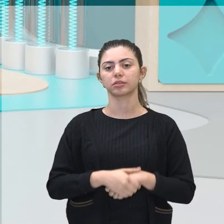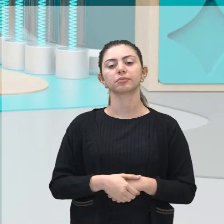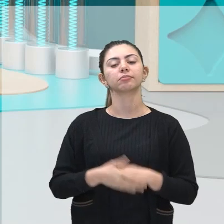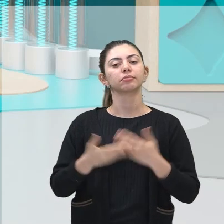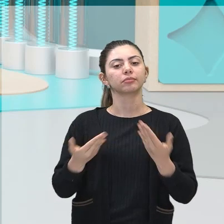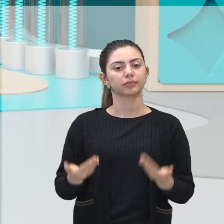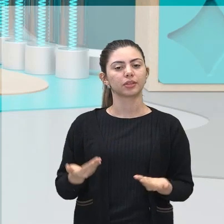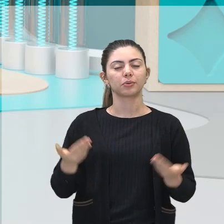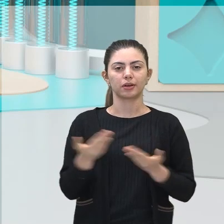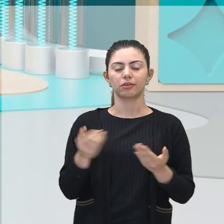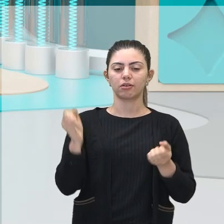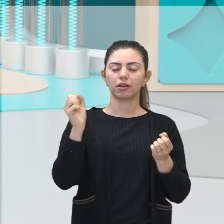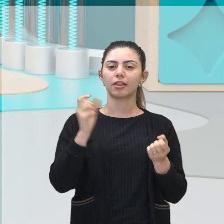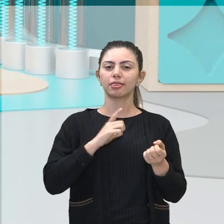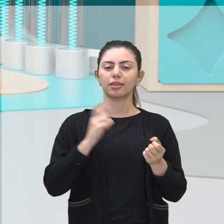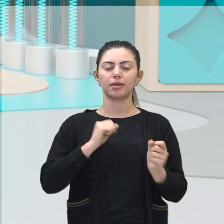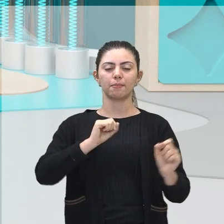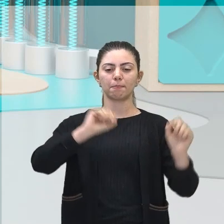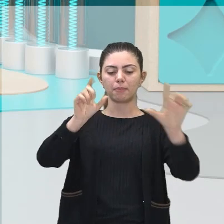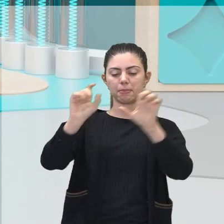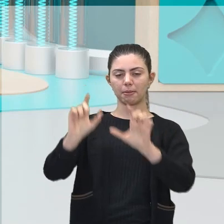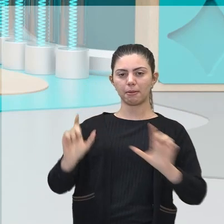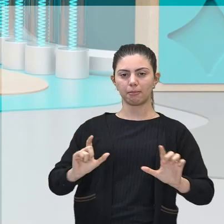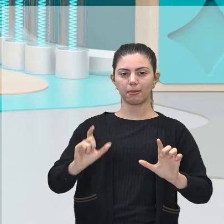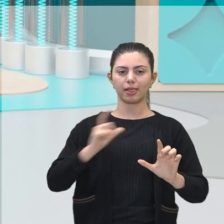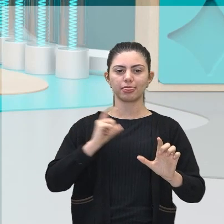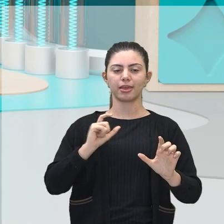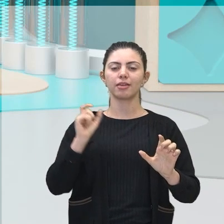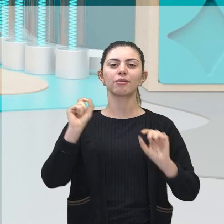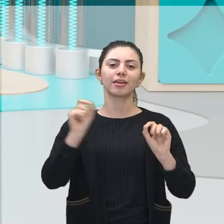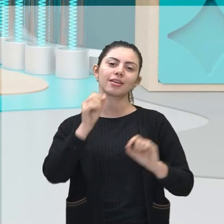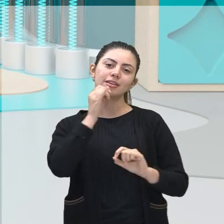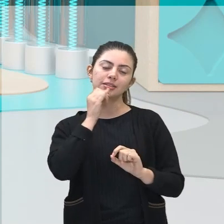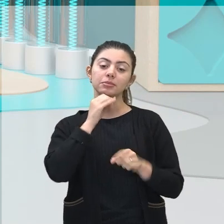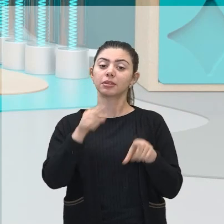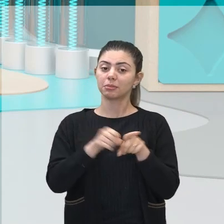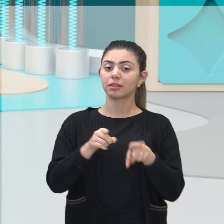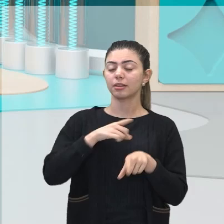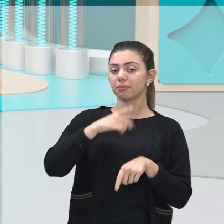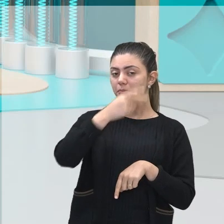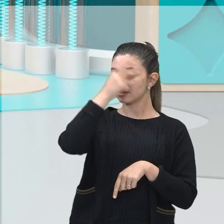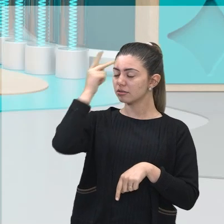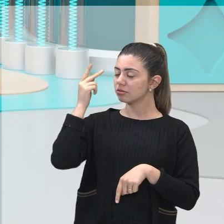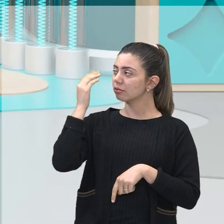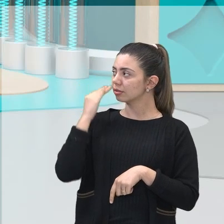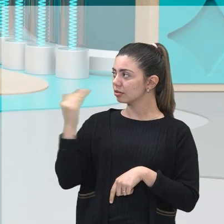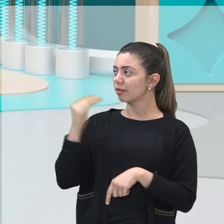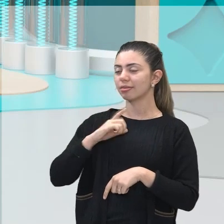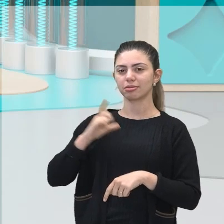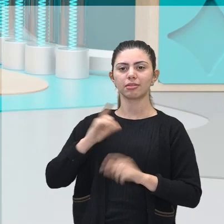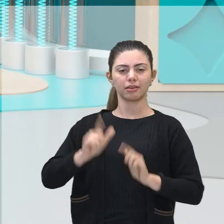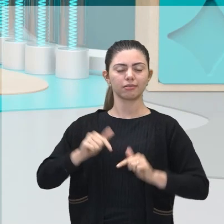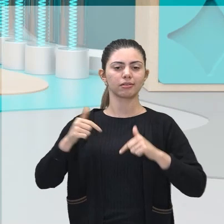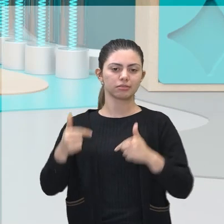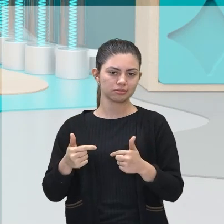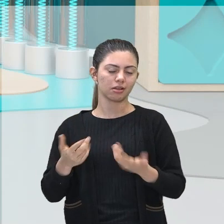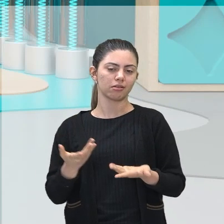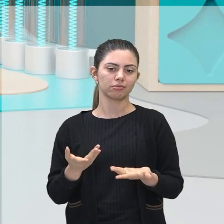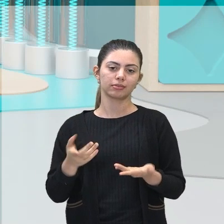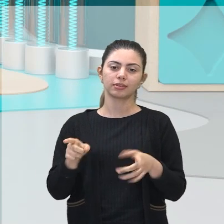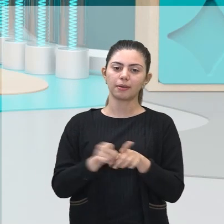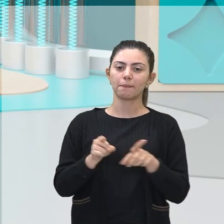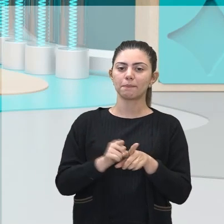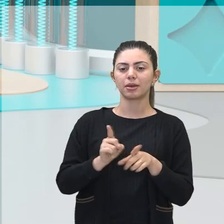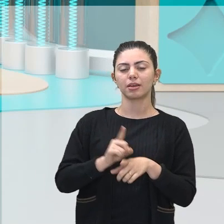quis colocar vários exemplos aqui. As pessoas estão fazendo várias coisas e existem espalhados aí